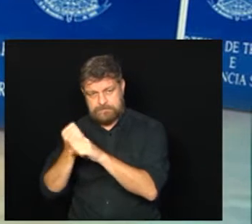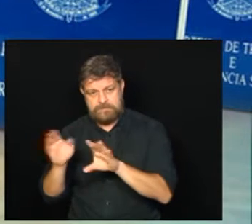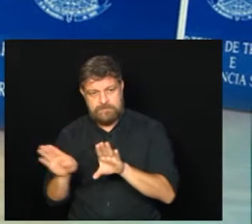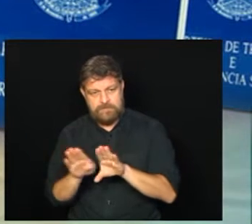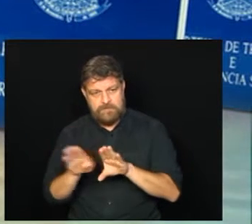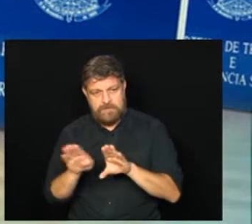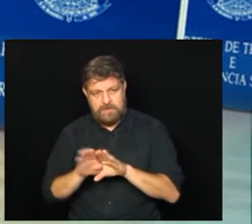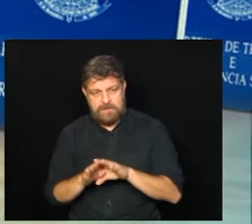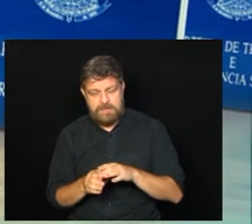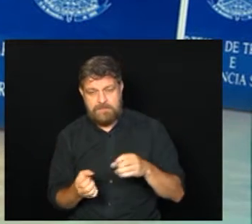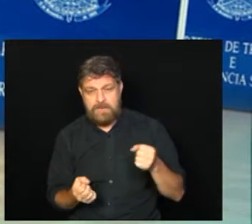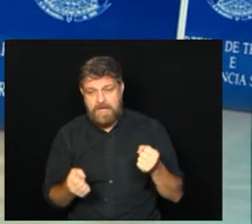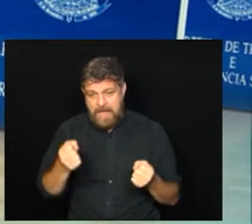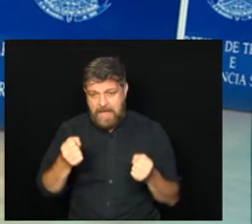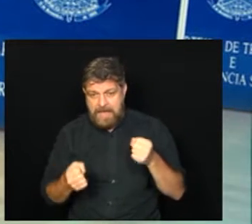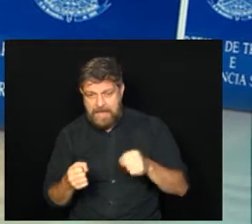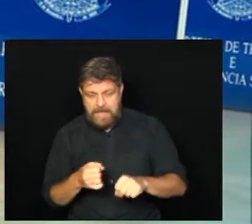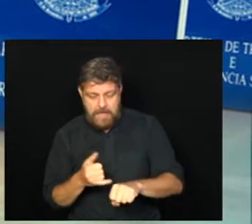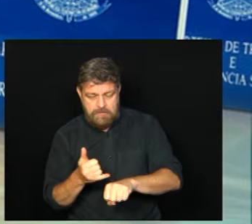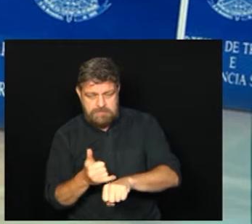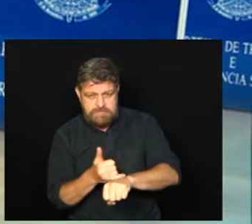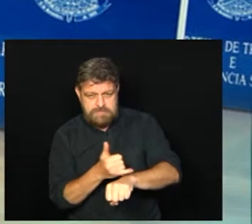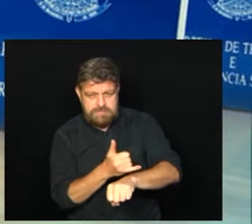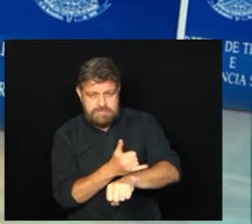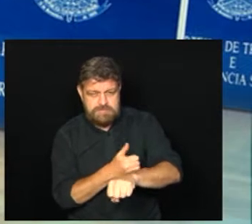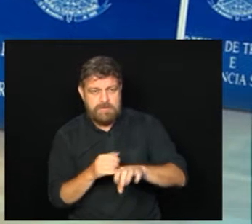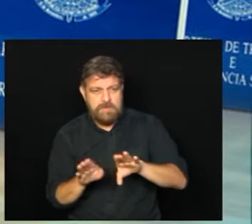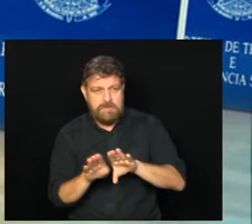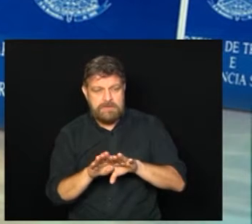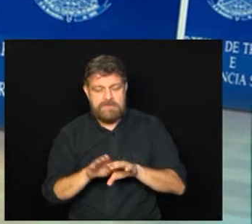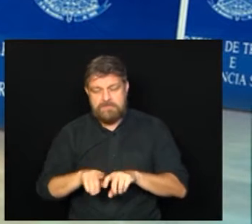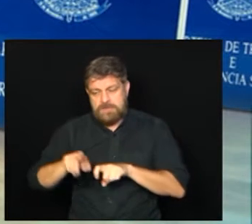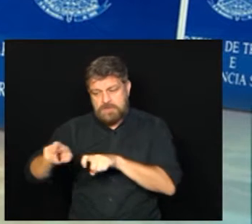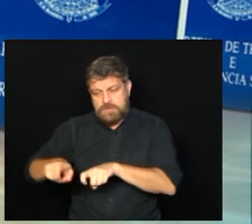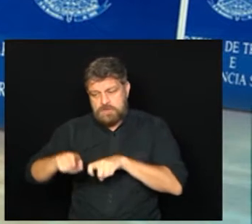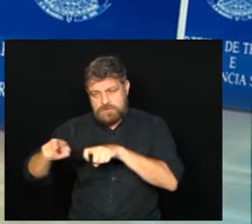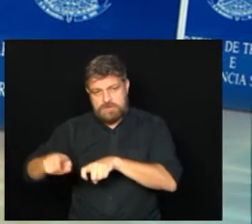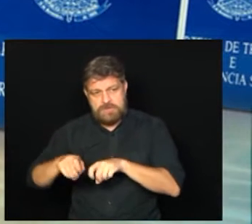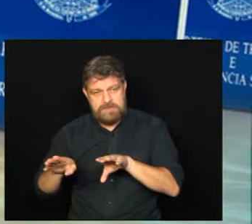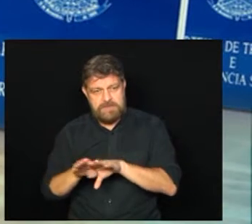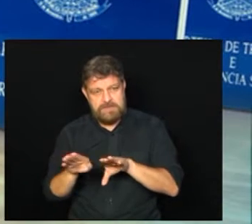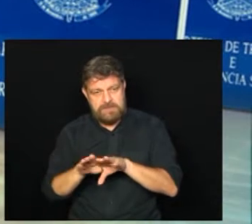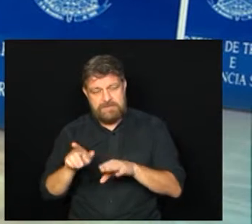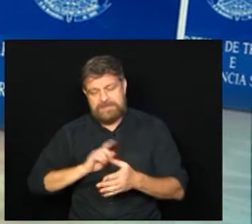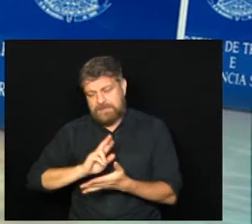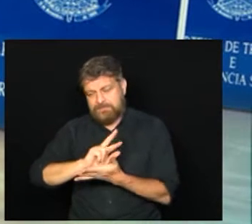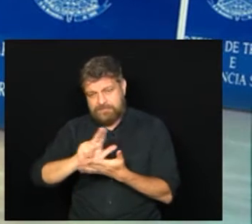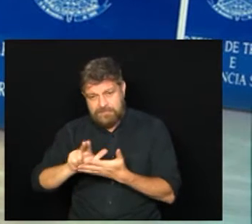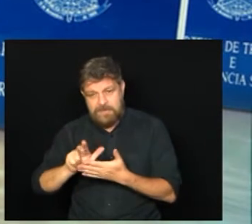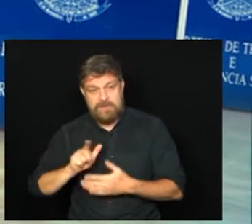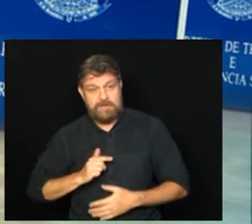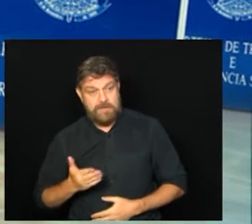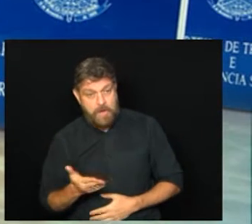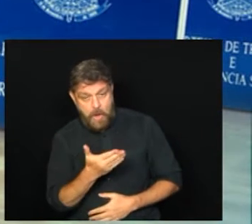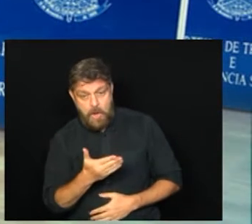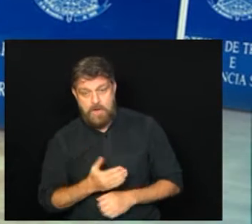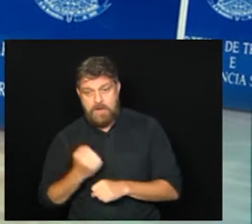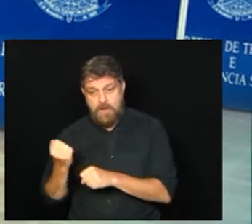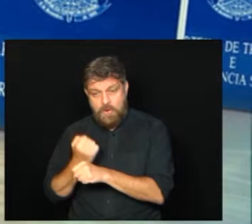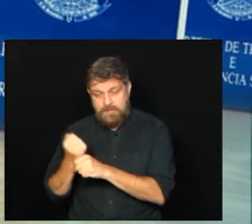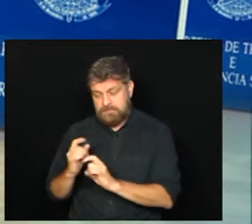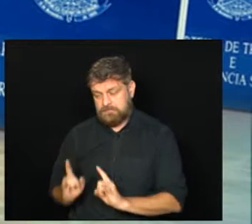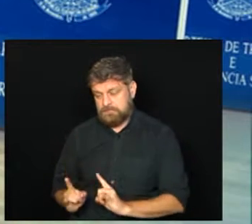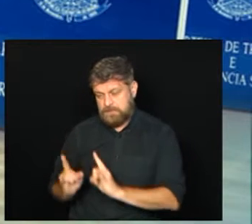funeleiro de veículos, instalador de alarme, jardineiro, maceiro, mestre de obras,